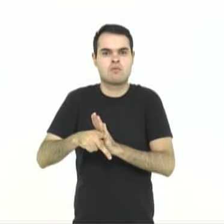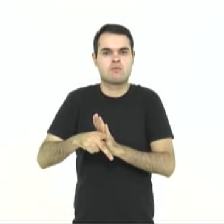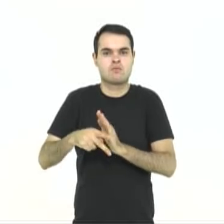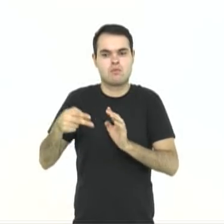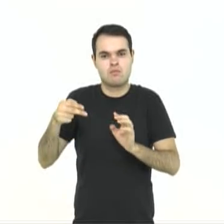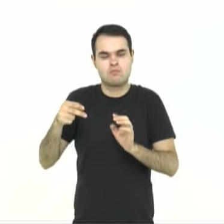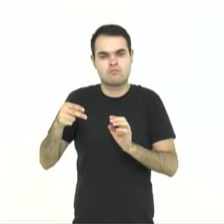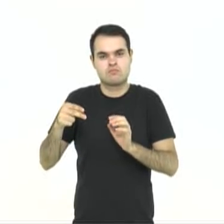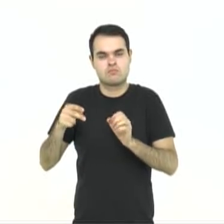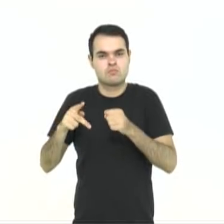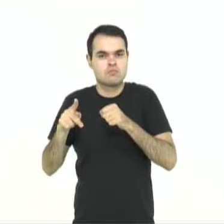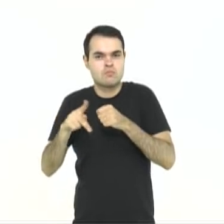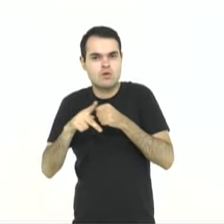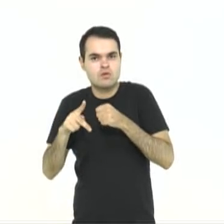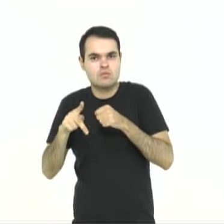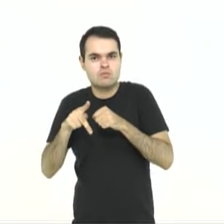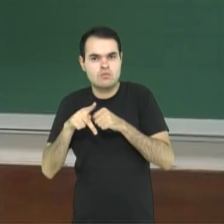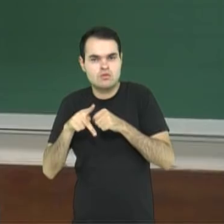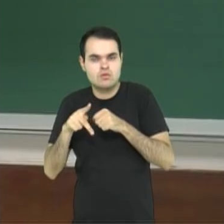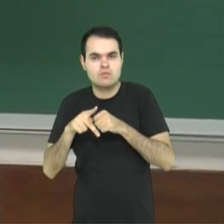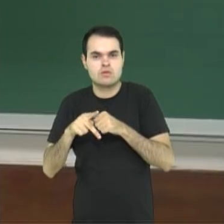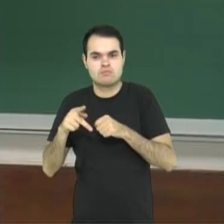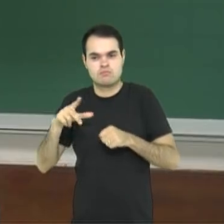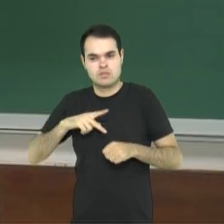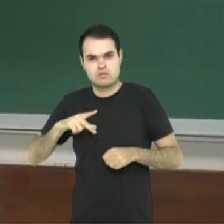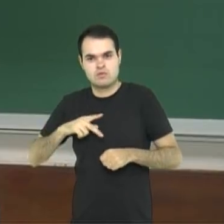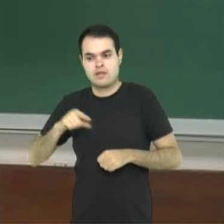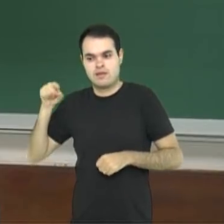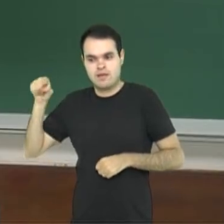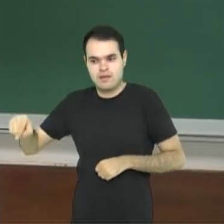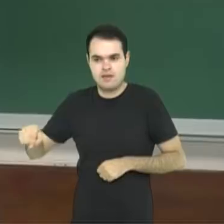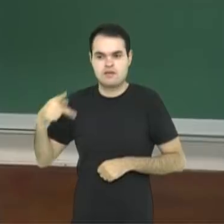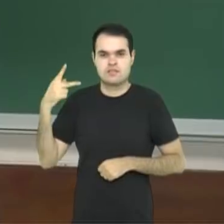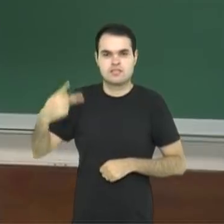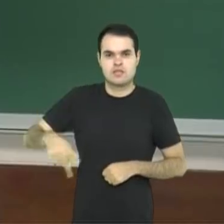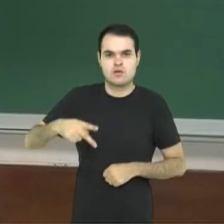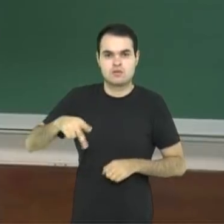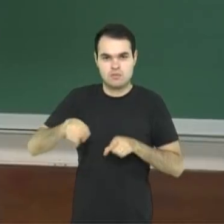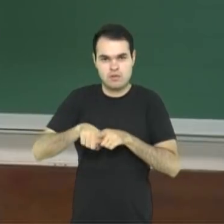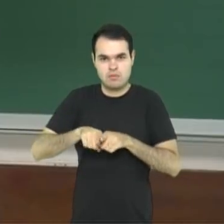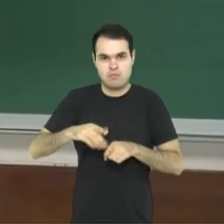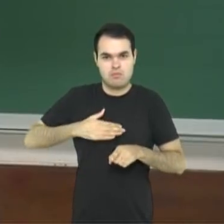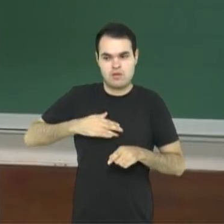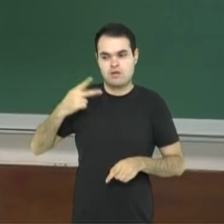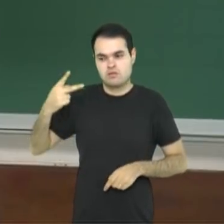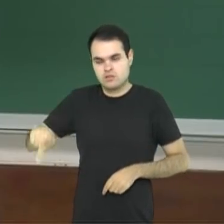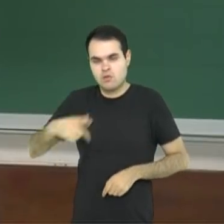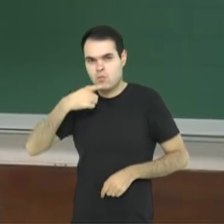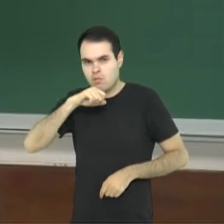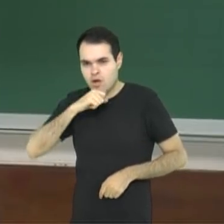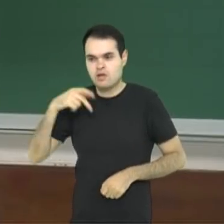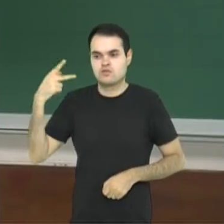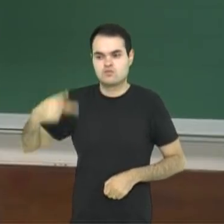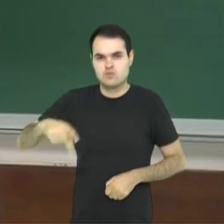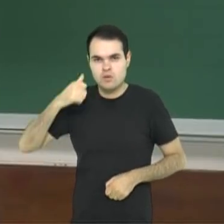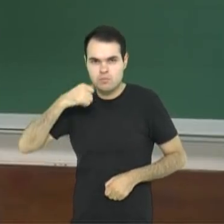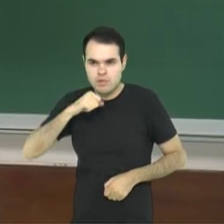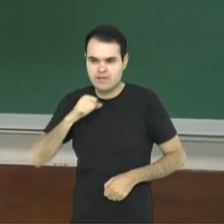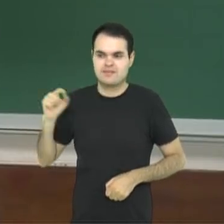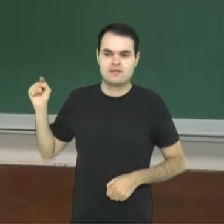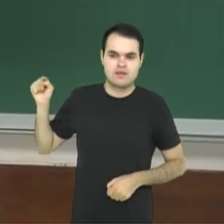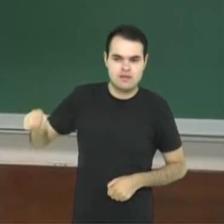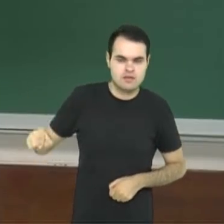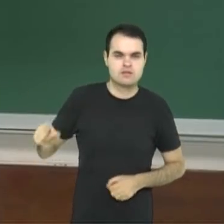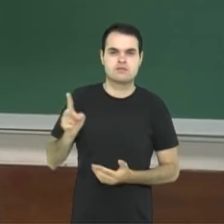possessivos, ele, seu pai, sua mãe e etc. Uso de marcadores temporais,